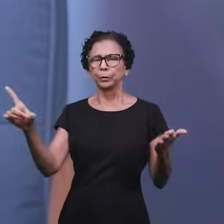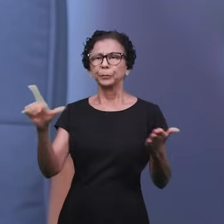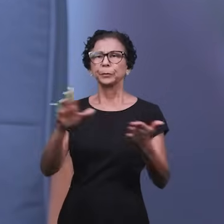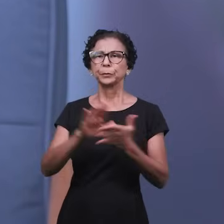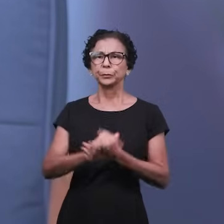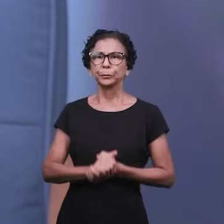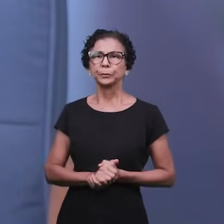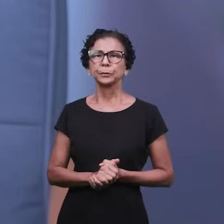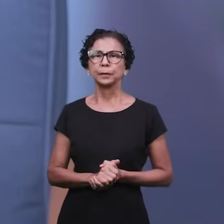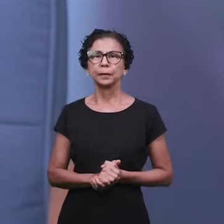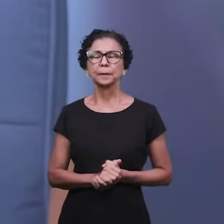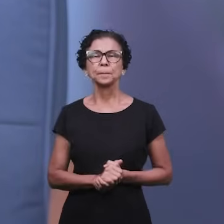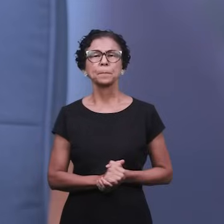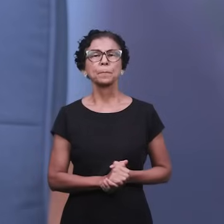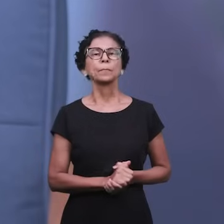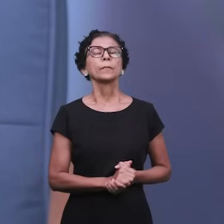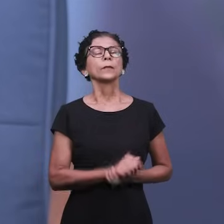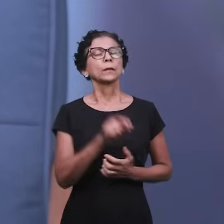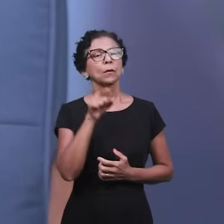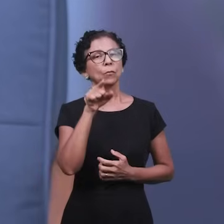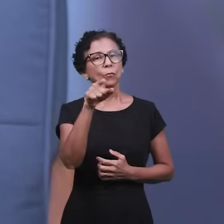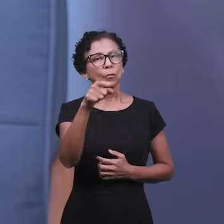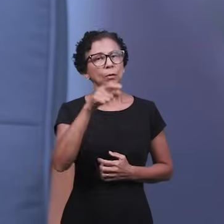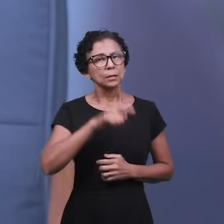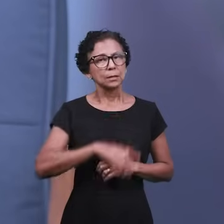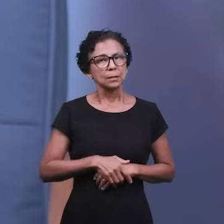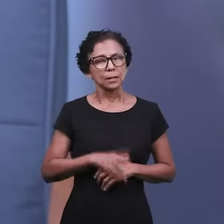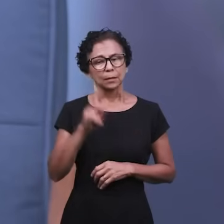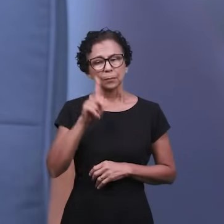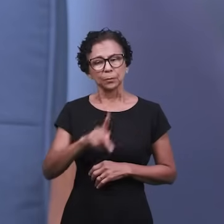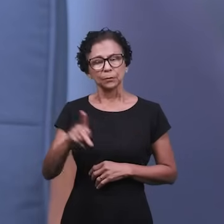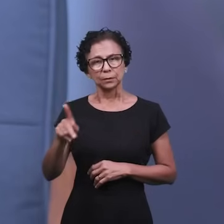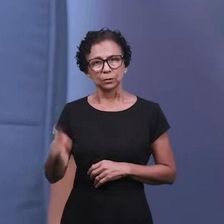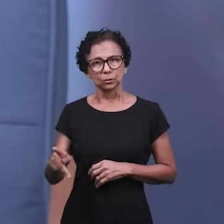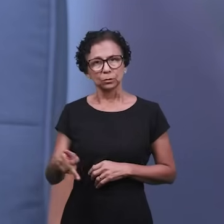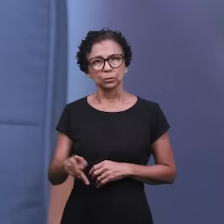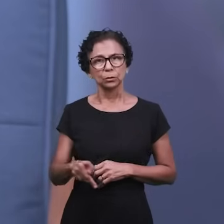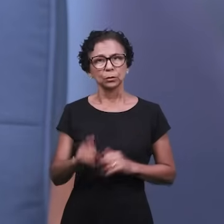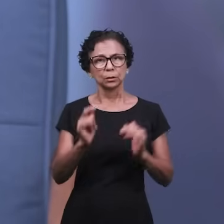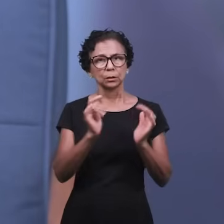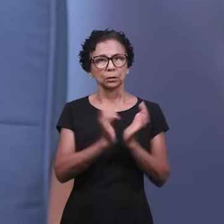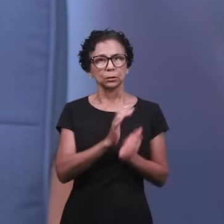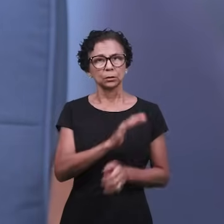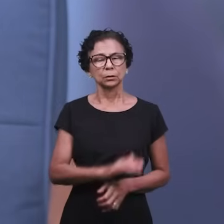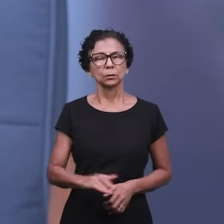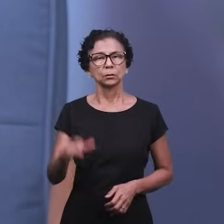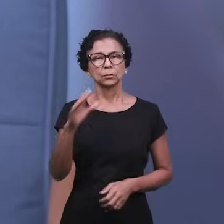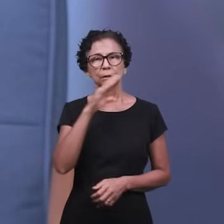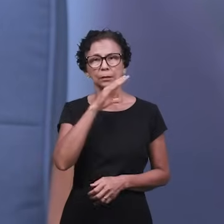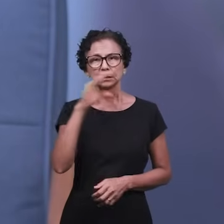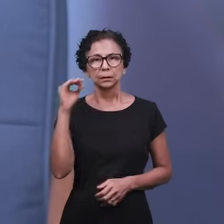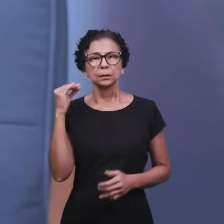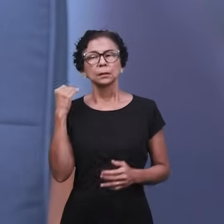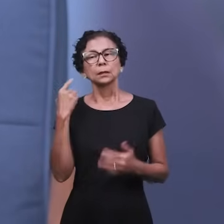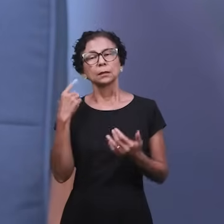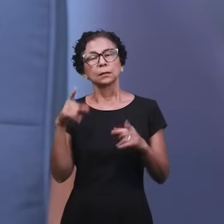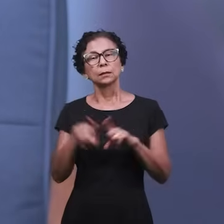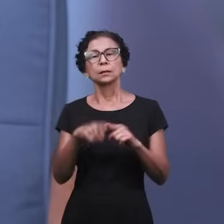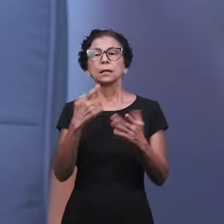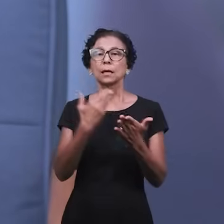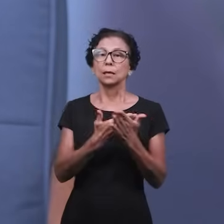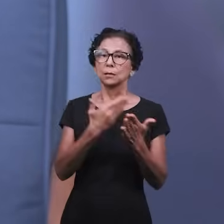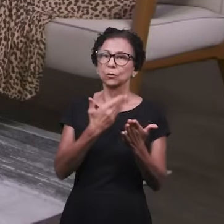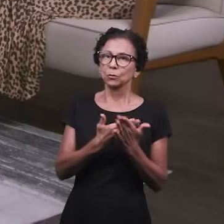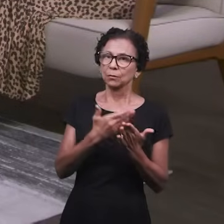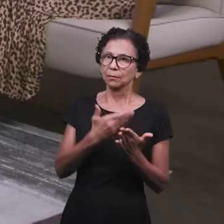a você, professora de classe, também fazer a leitura desses livros para que a gente tenha fundamentação, né, Carla,